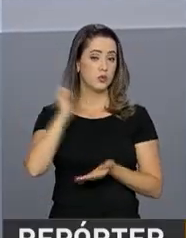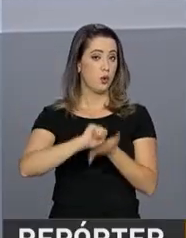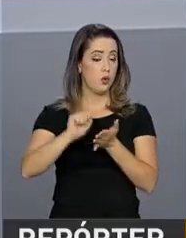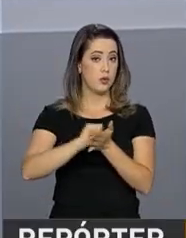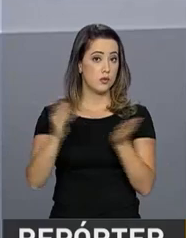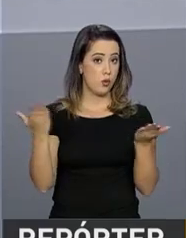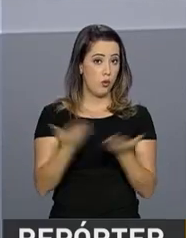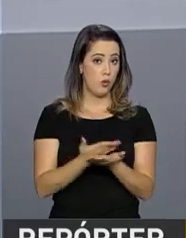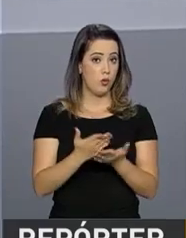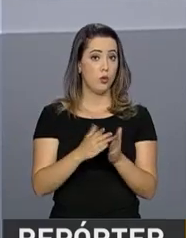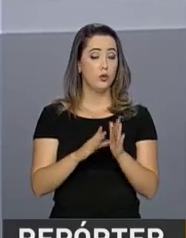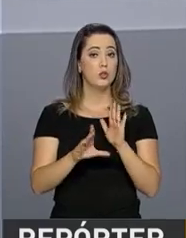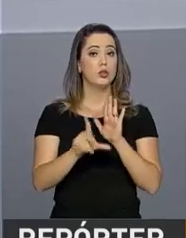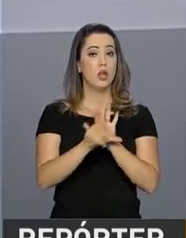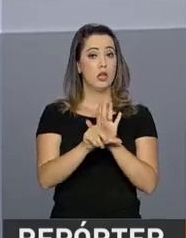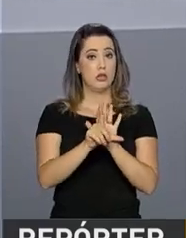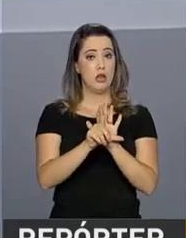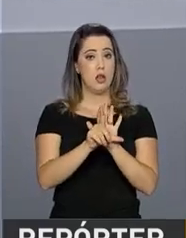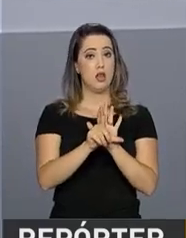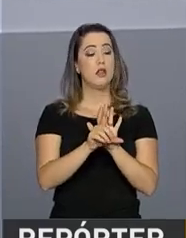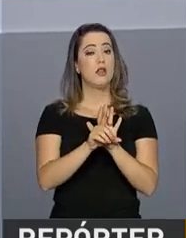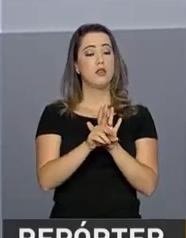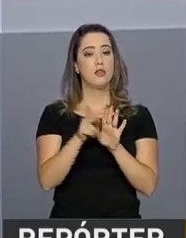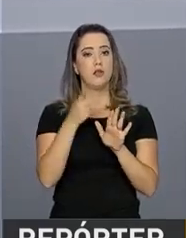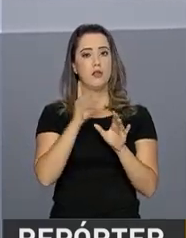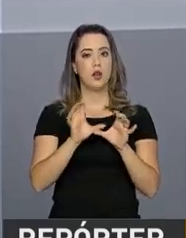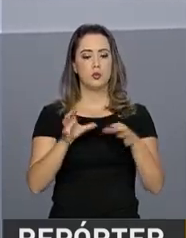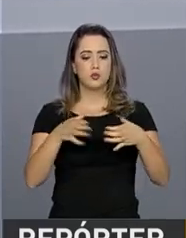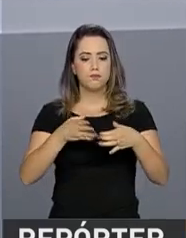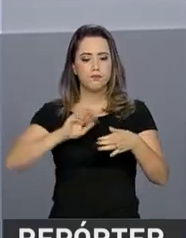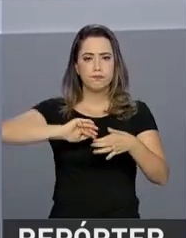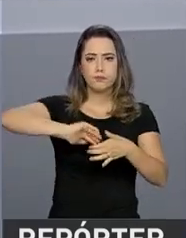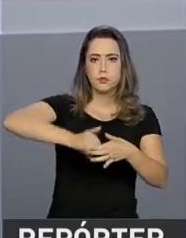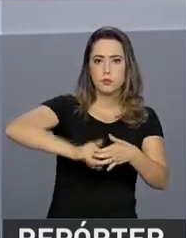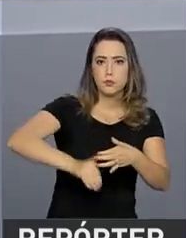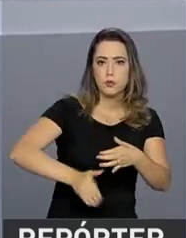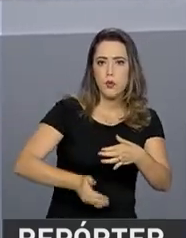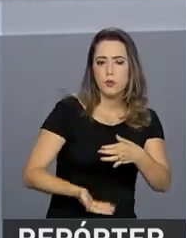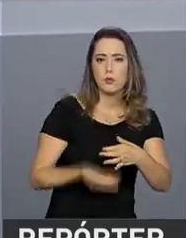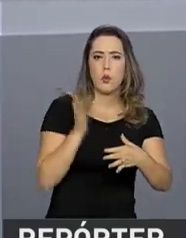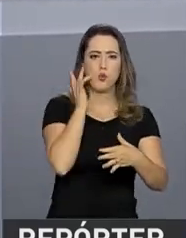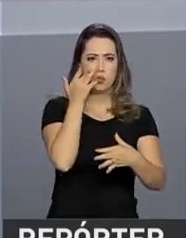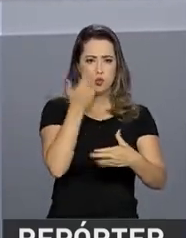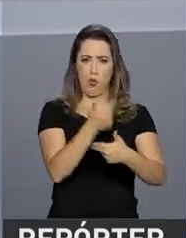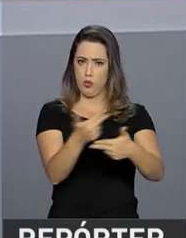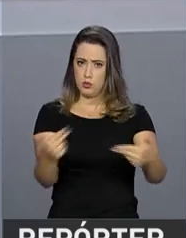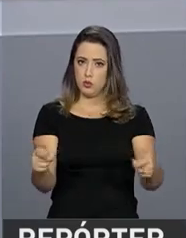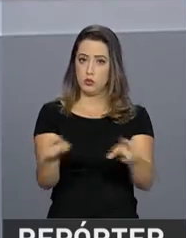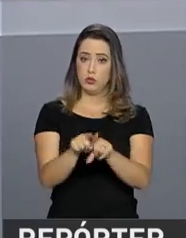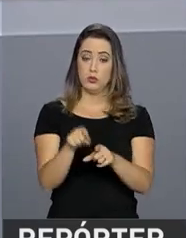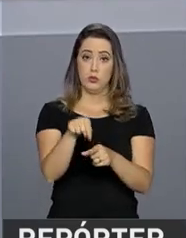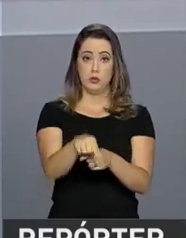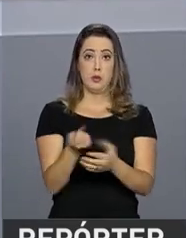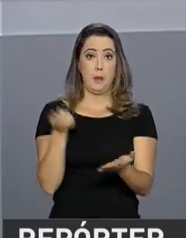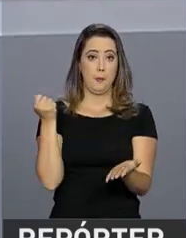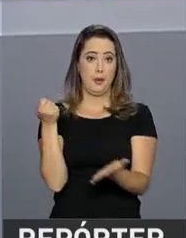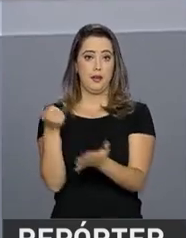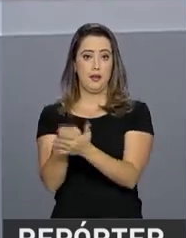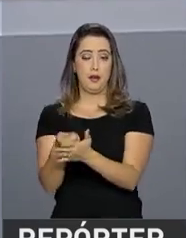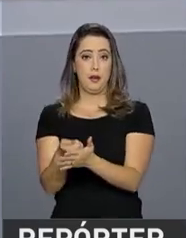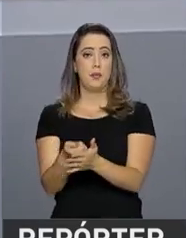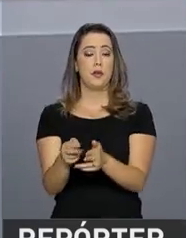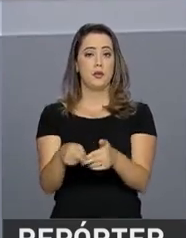temer assinou hoje o código de mineração ea lei que disciplina a cobrança da compensação financeira pela exploração de recursos